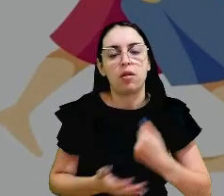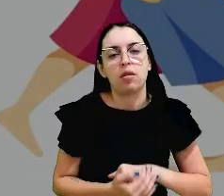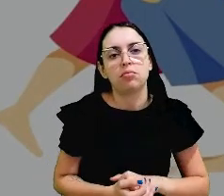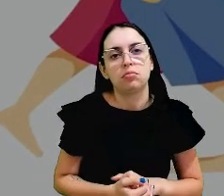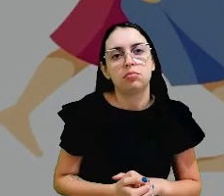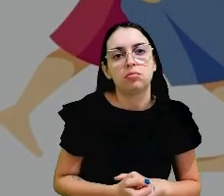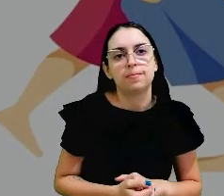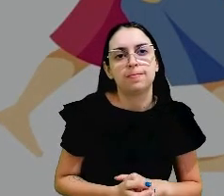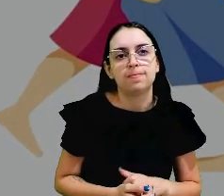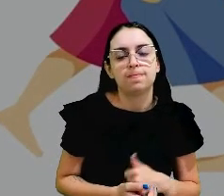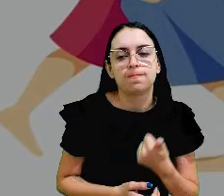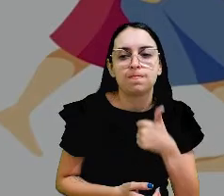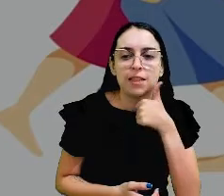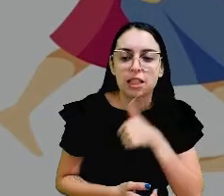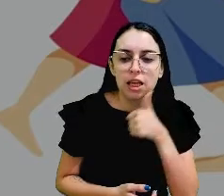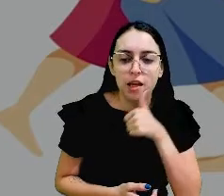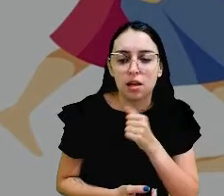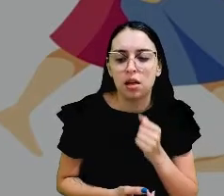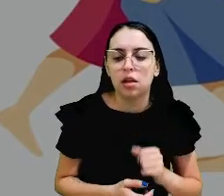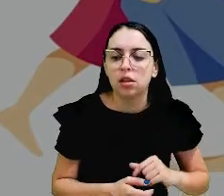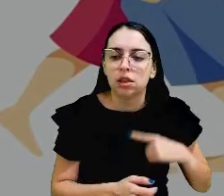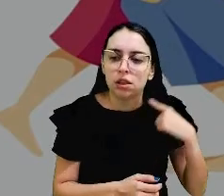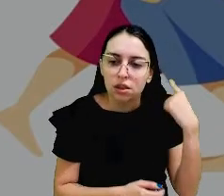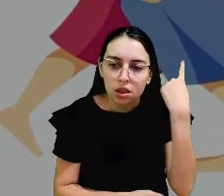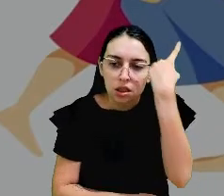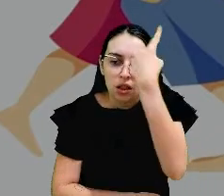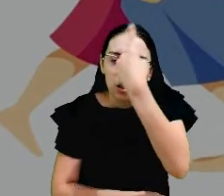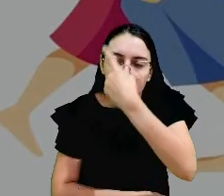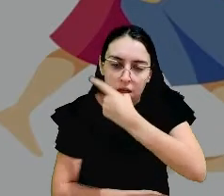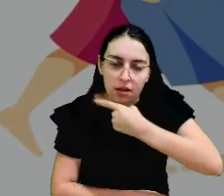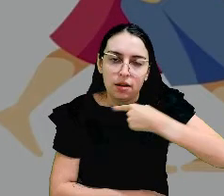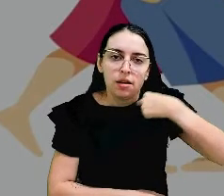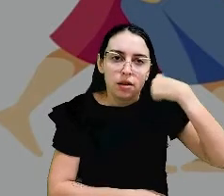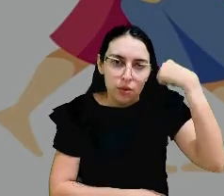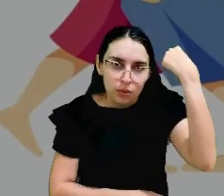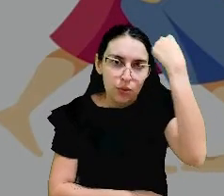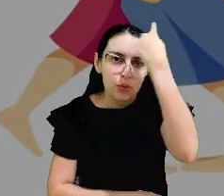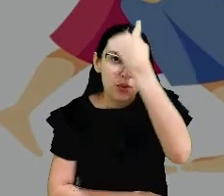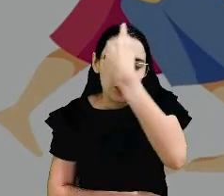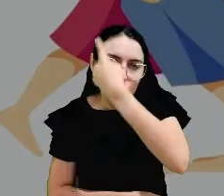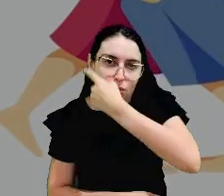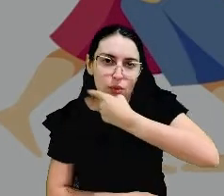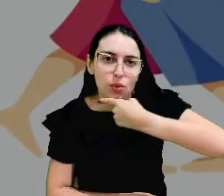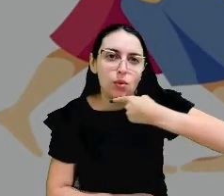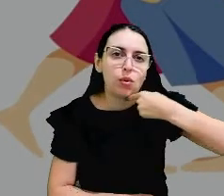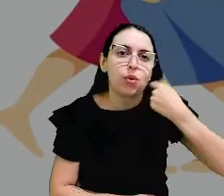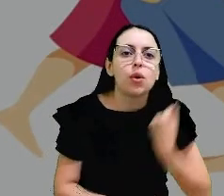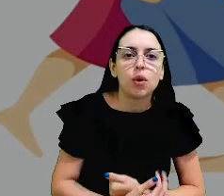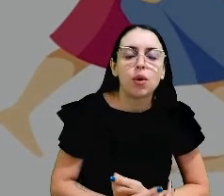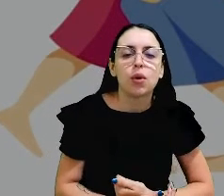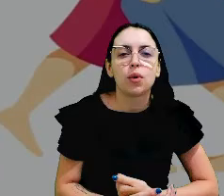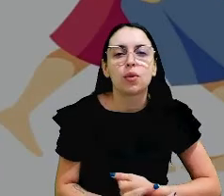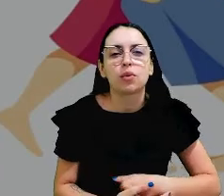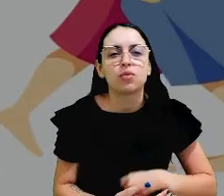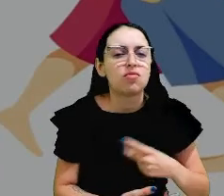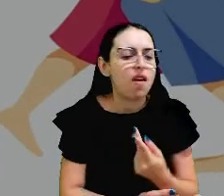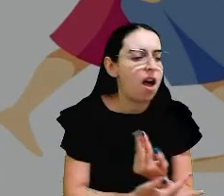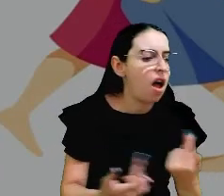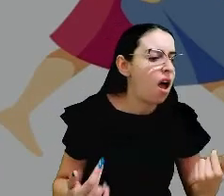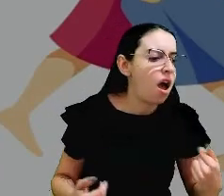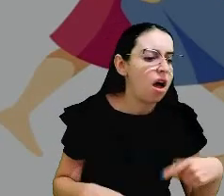Aline ficou horas e horas, como é uma peregrinação das nossas gestantes que ocorrem em muitos lugares do nosso